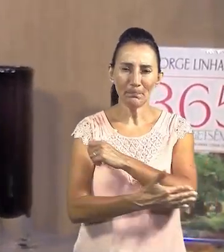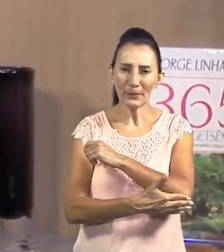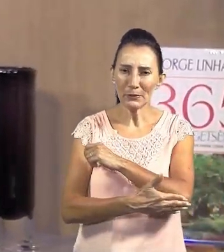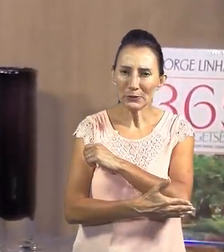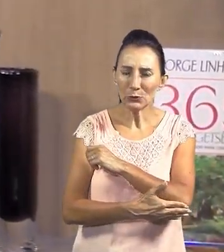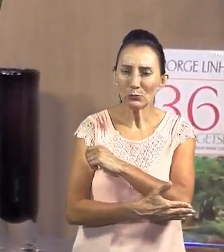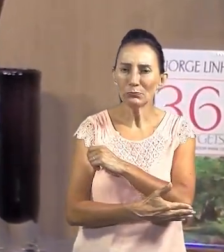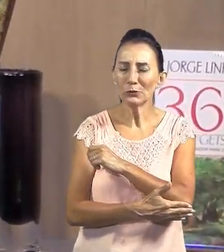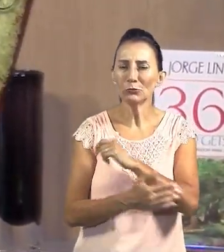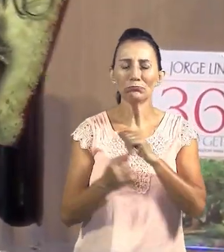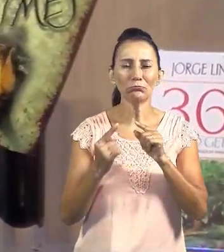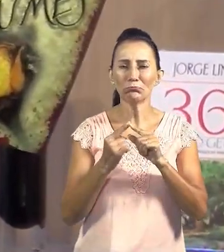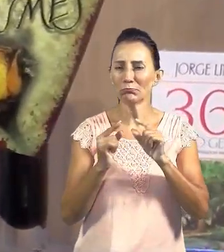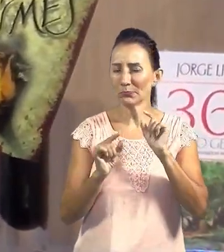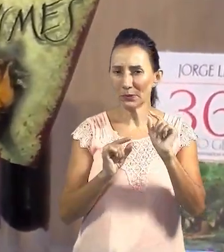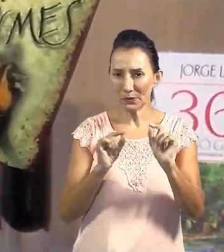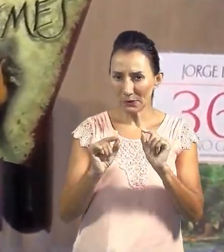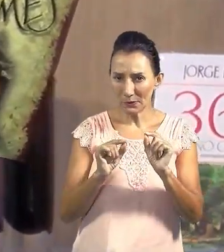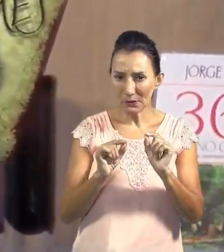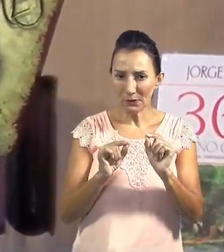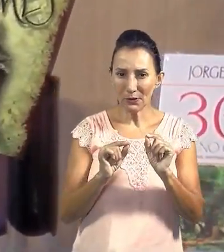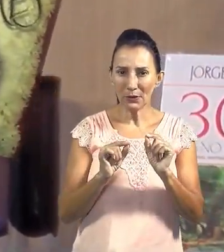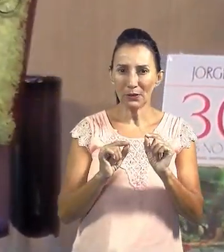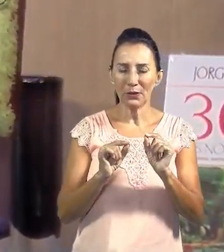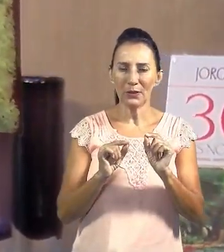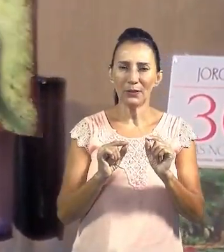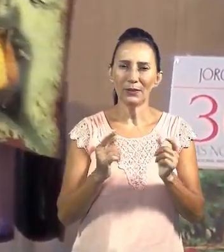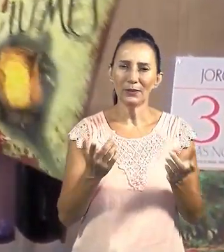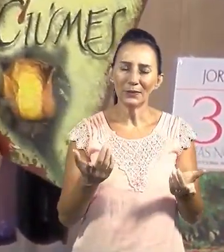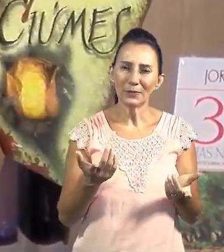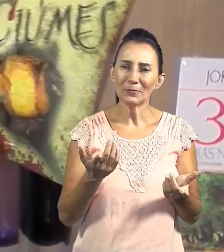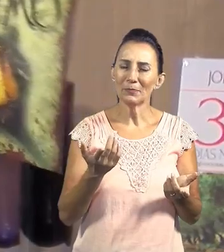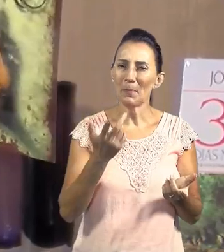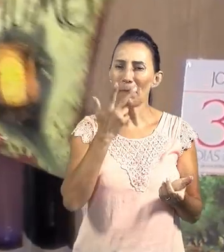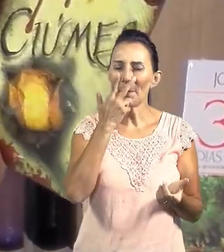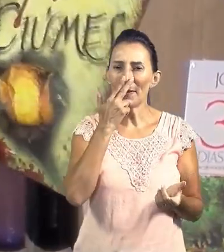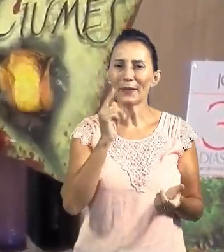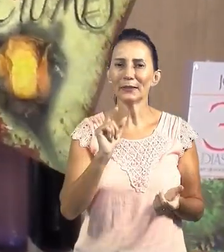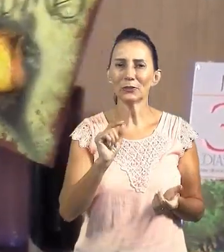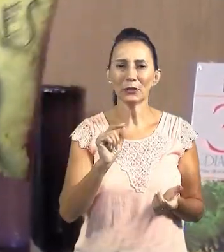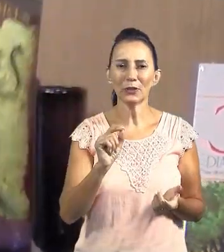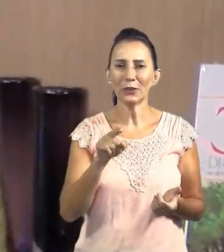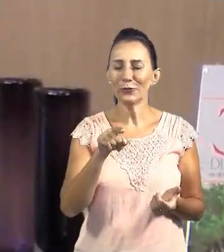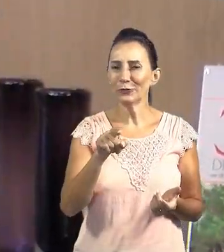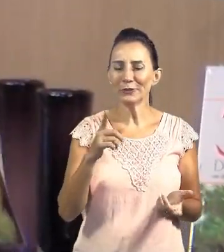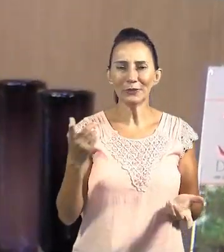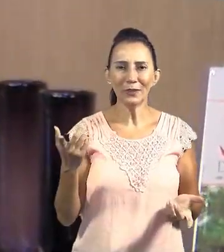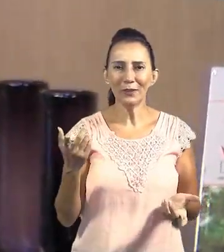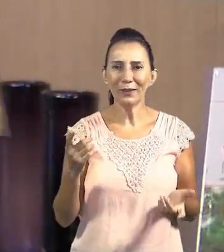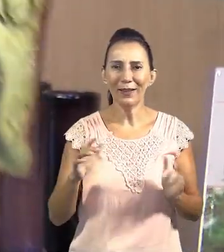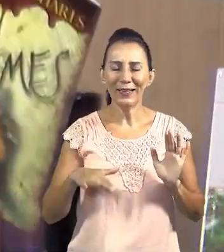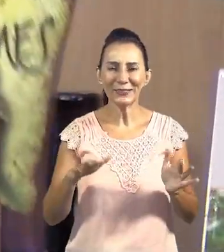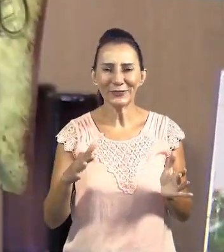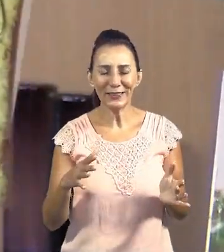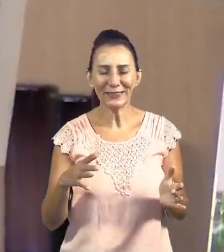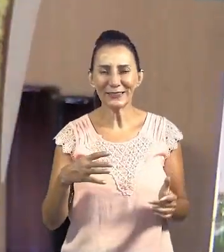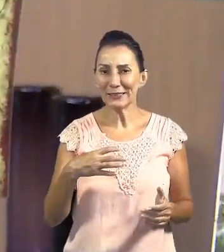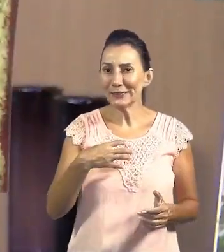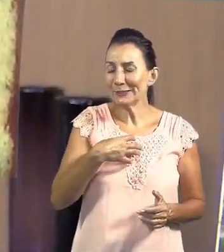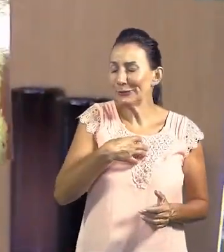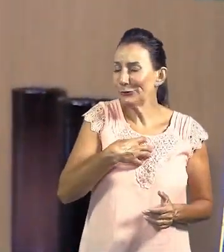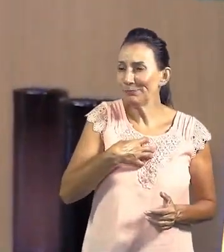ciúme que é você, como parte sagrada, ter aquela emoção